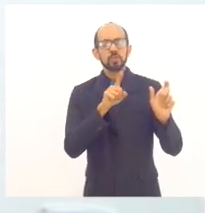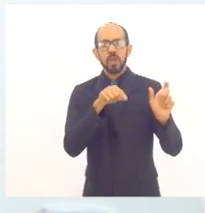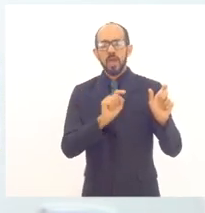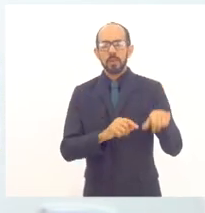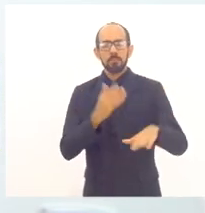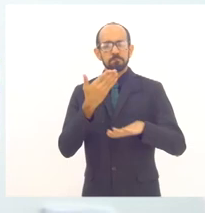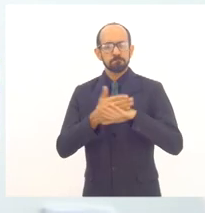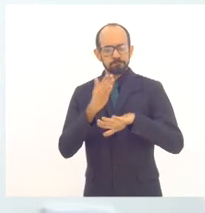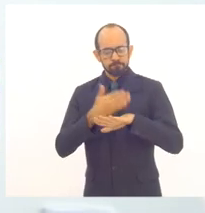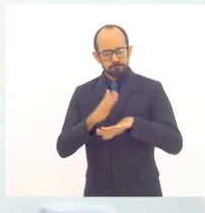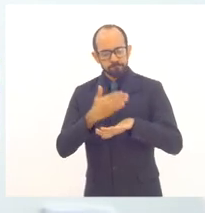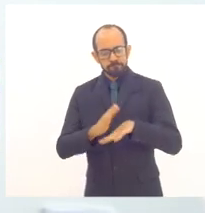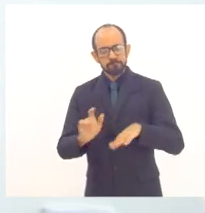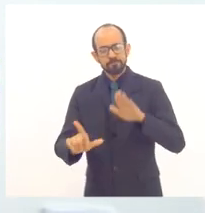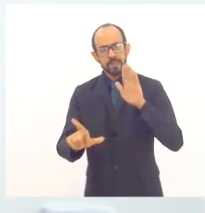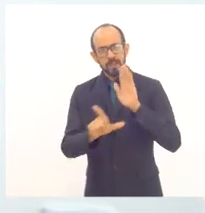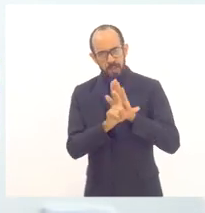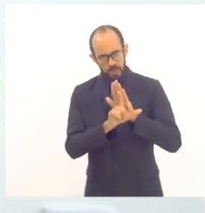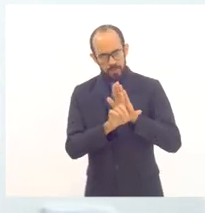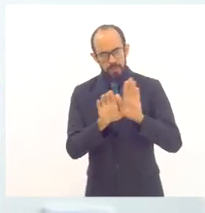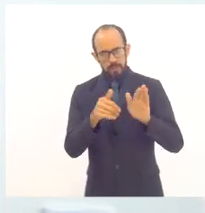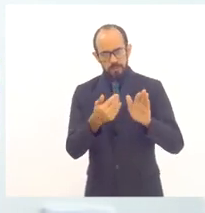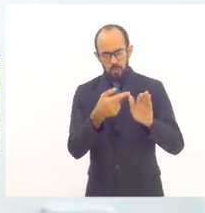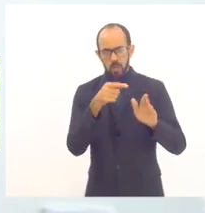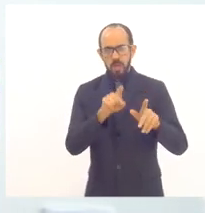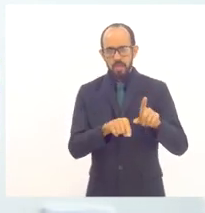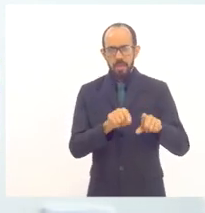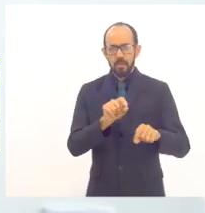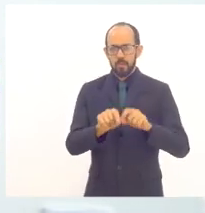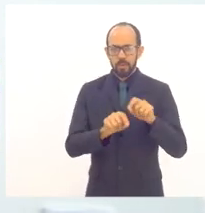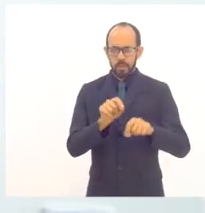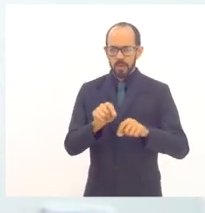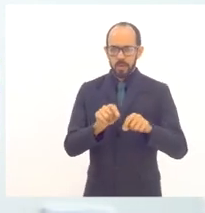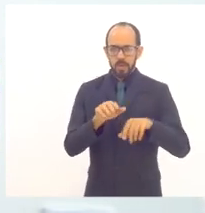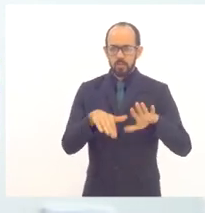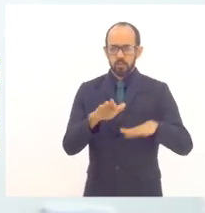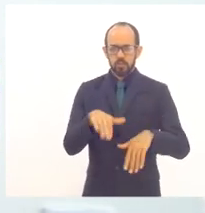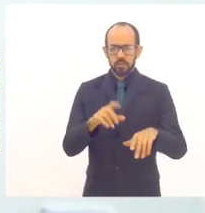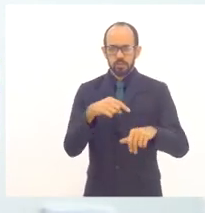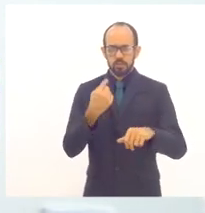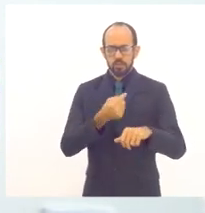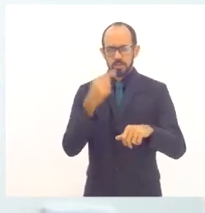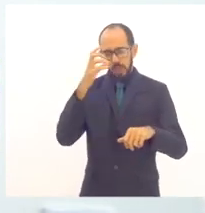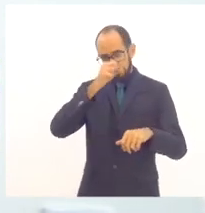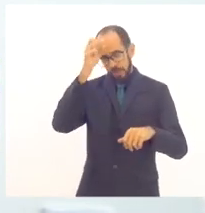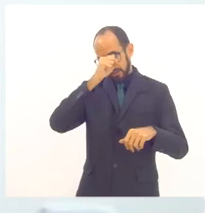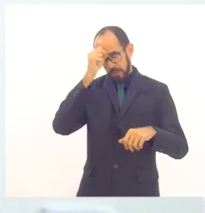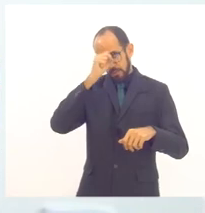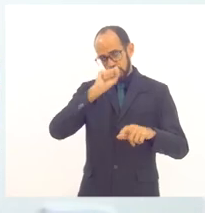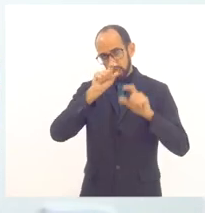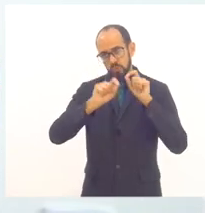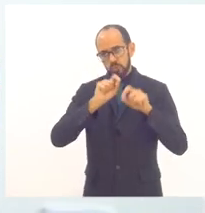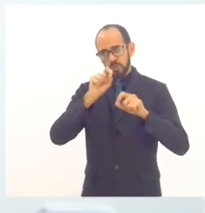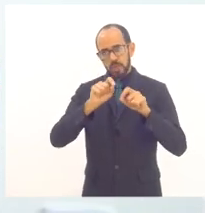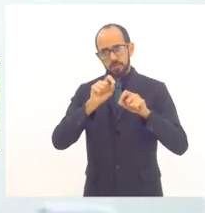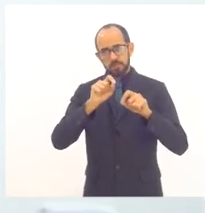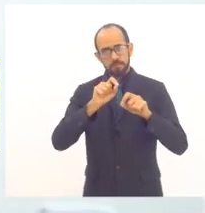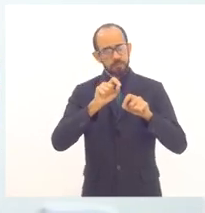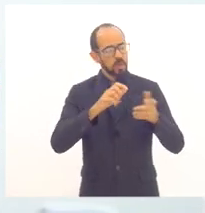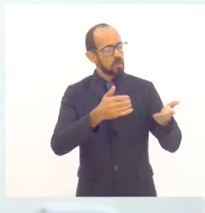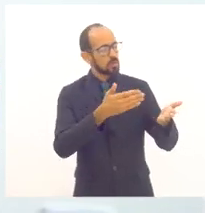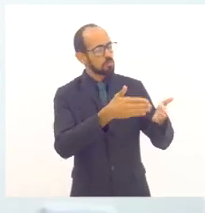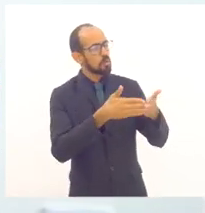cumprimento das leis. Então, muitas vezes, nós desde cedo aprendemos. Ô Ingrid, me traz aqui